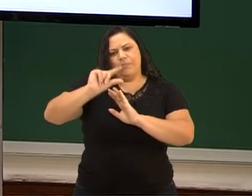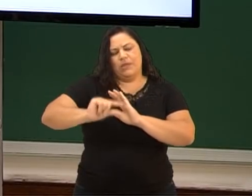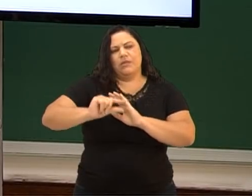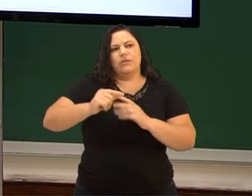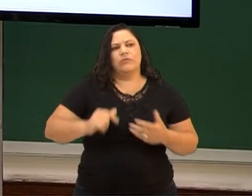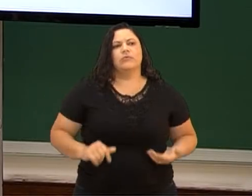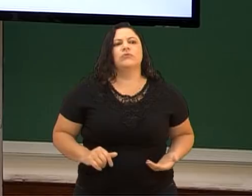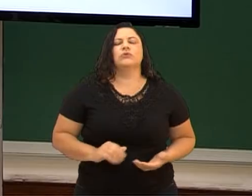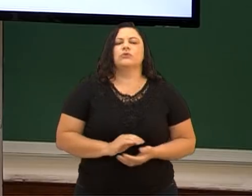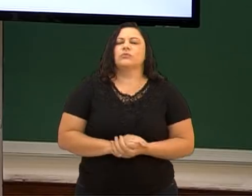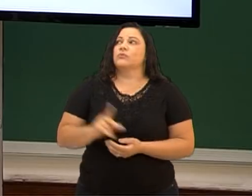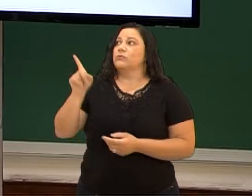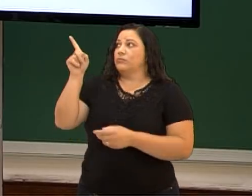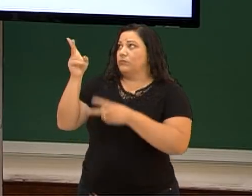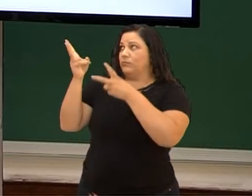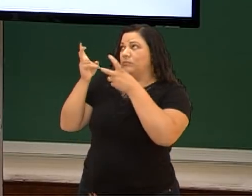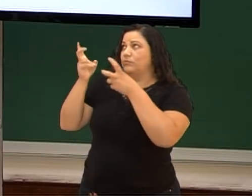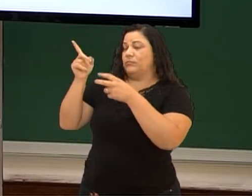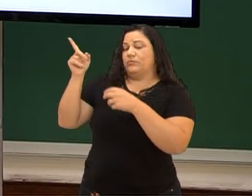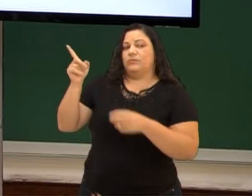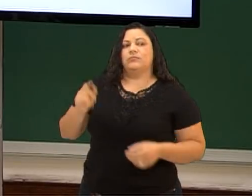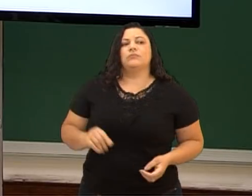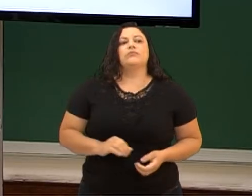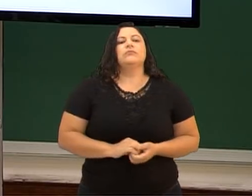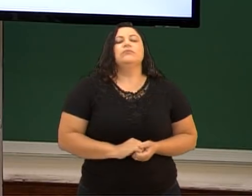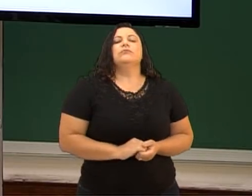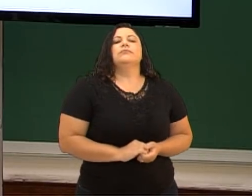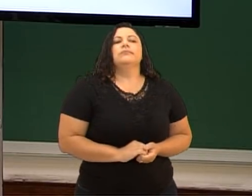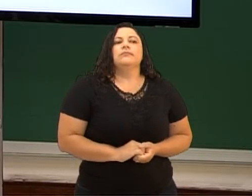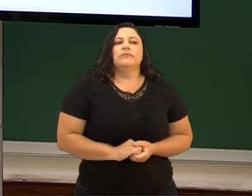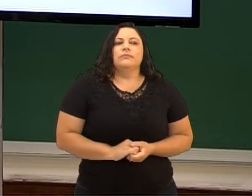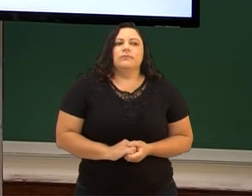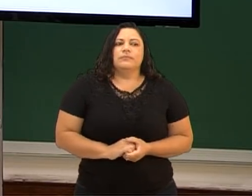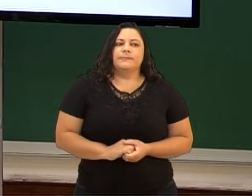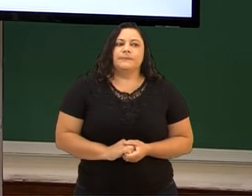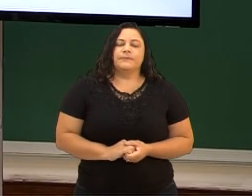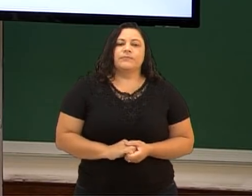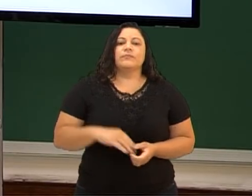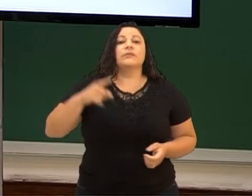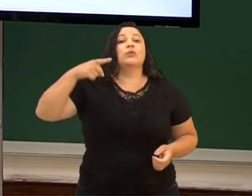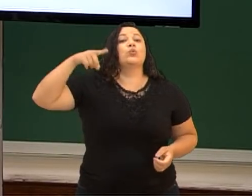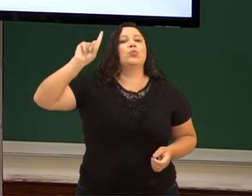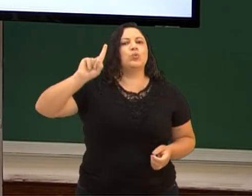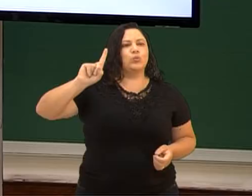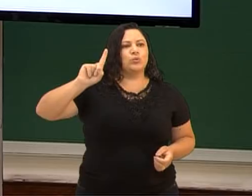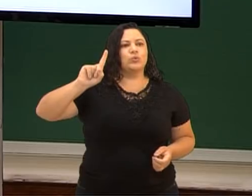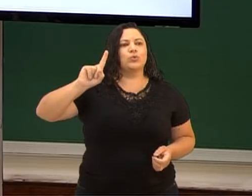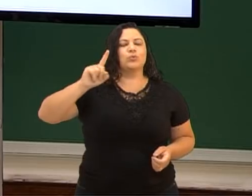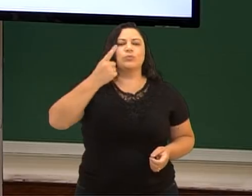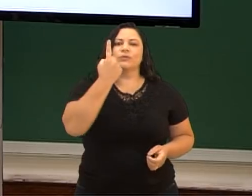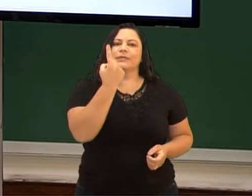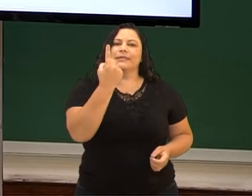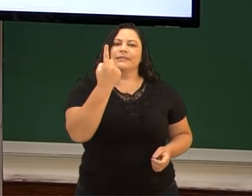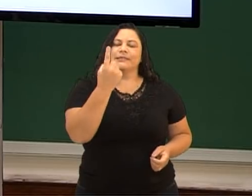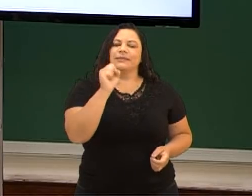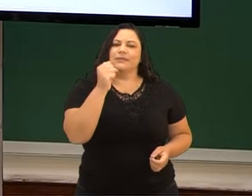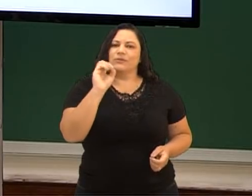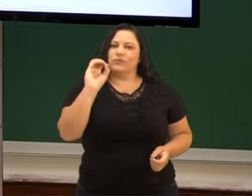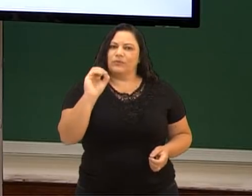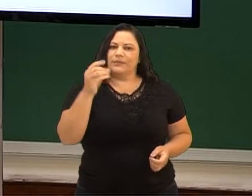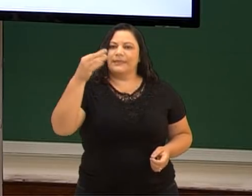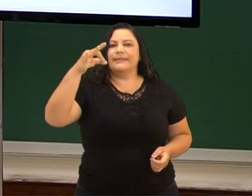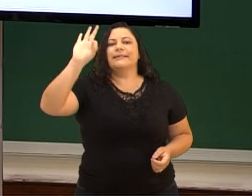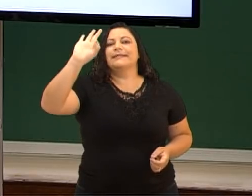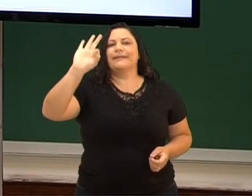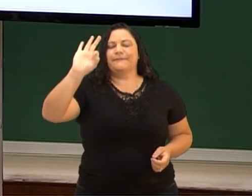no transferidor? Mas percebam que vocês podem usar o material construído. E o último, que é dos jogos, que é 180 graus, que é, acho que